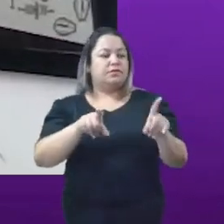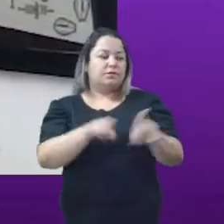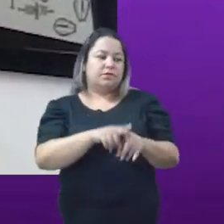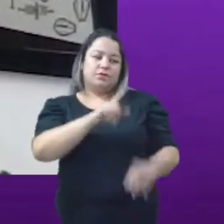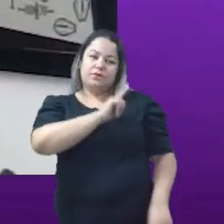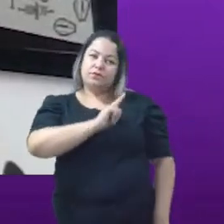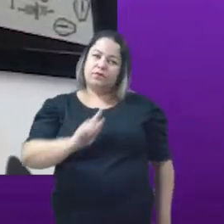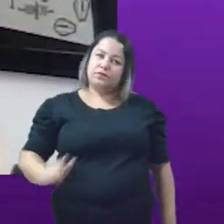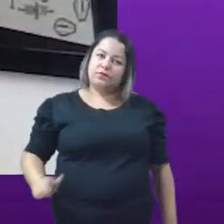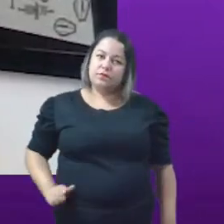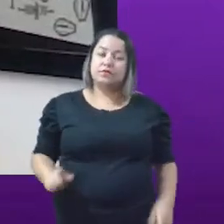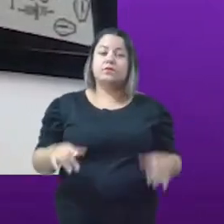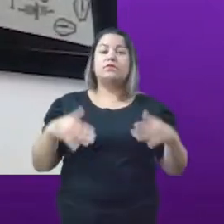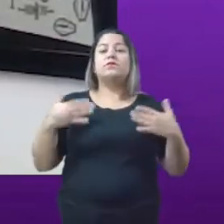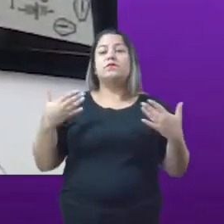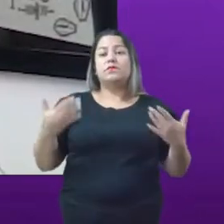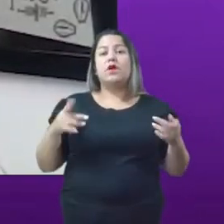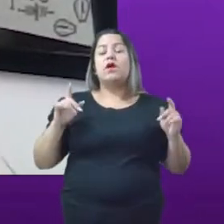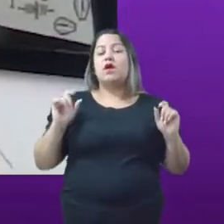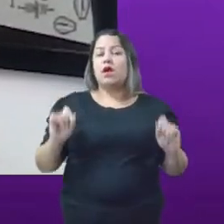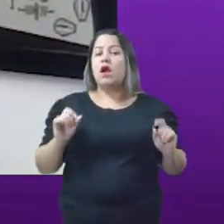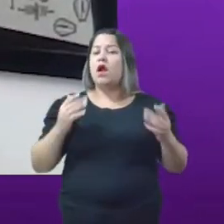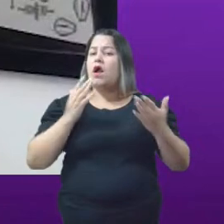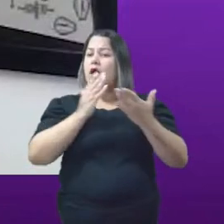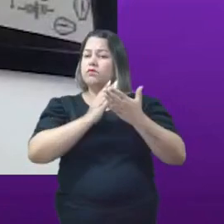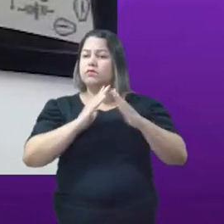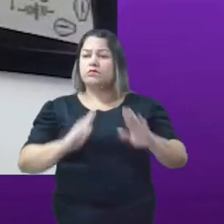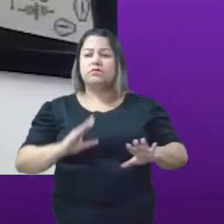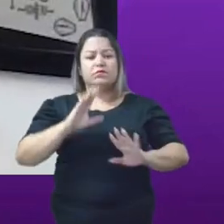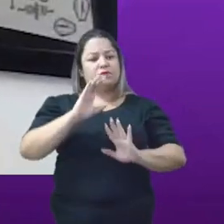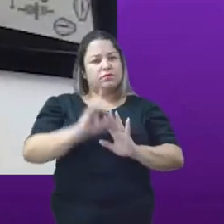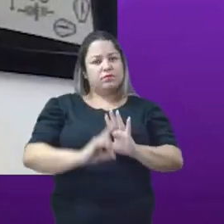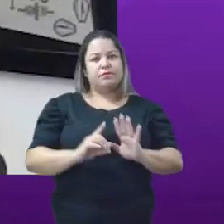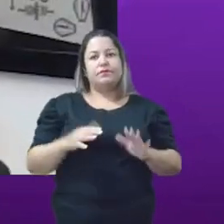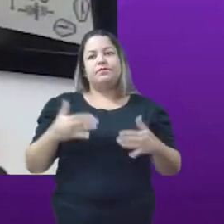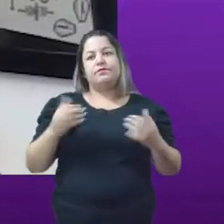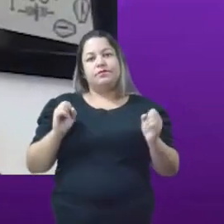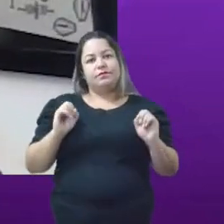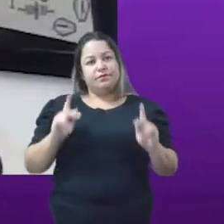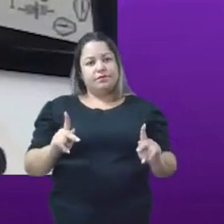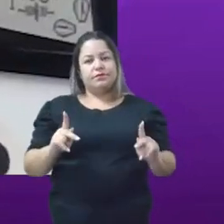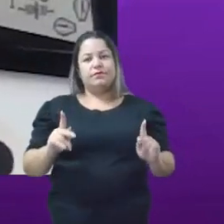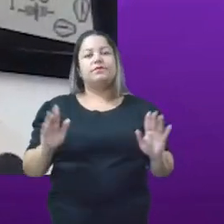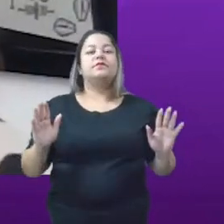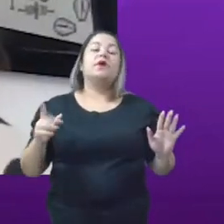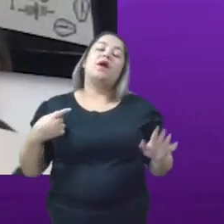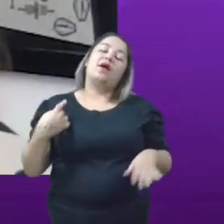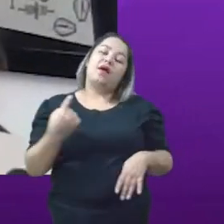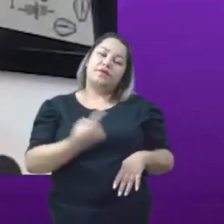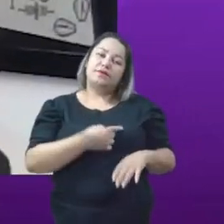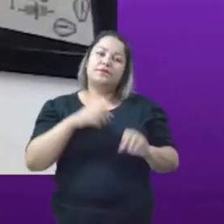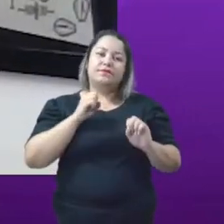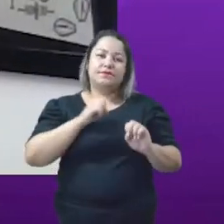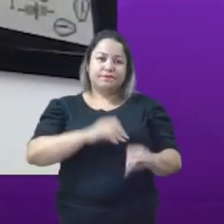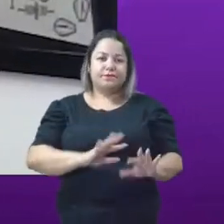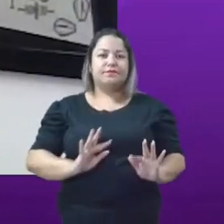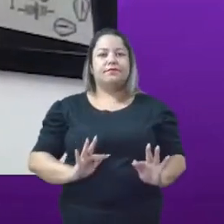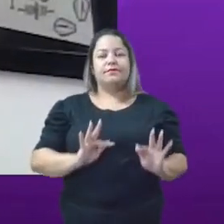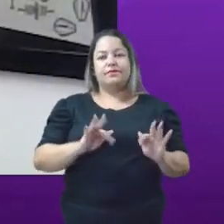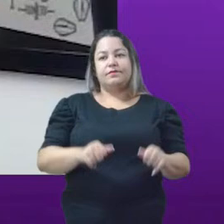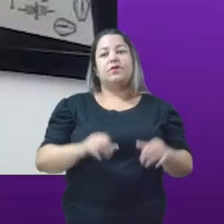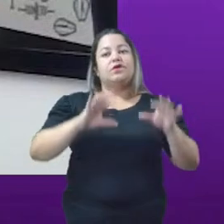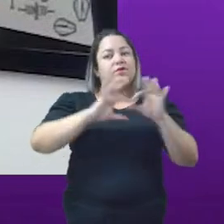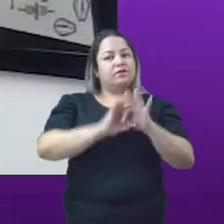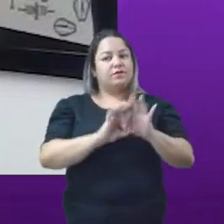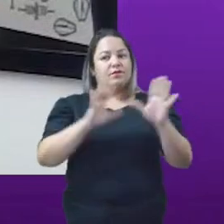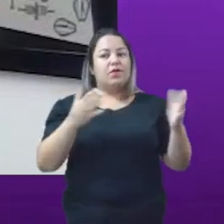governos progressistas, e isso é combatendo a extrema-direita. Bom, gente, a nossa aula ela chega ao fim. Eu fico à